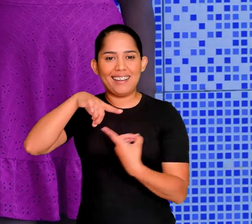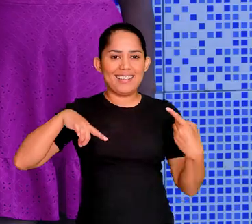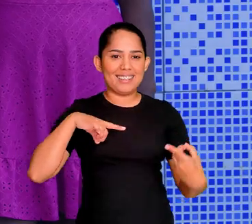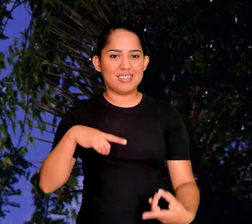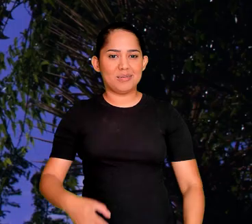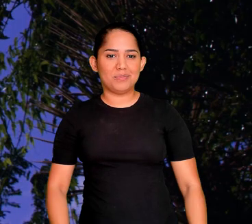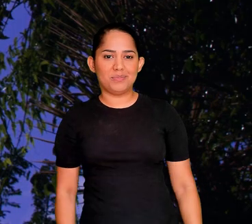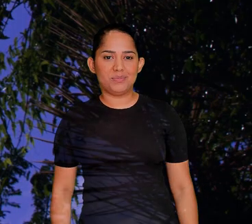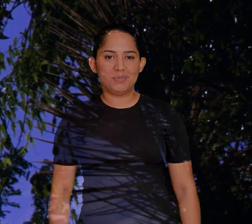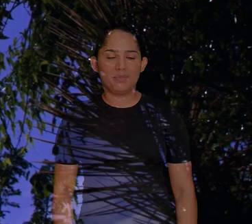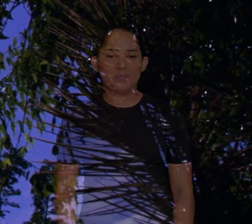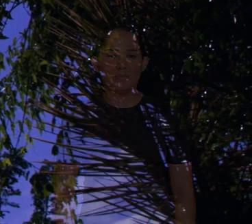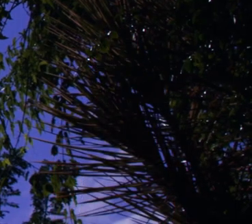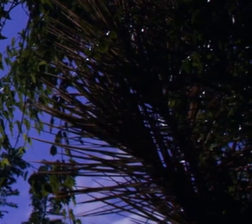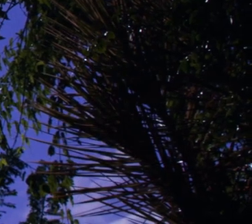Biodinâmica!